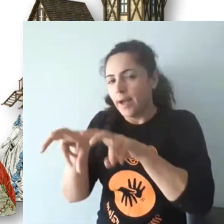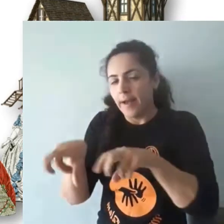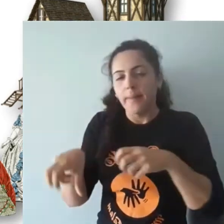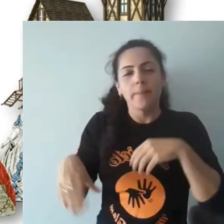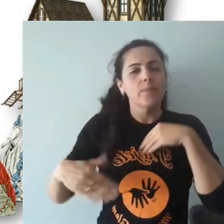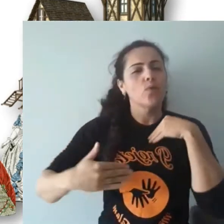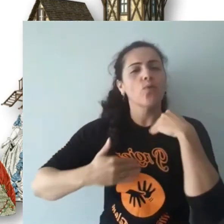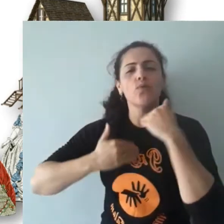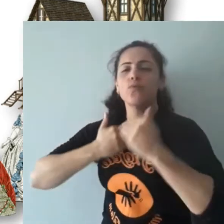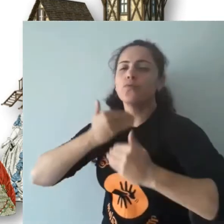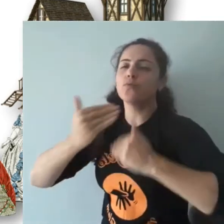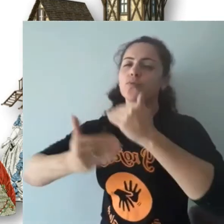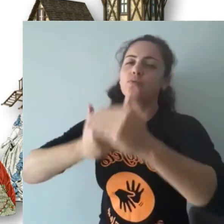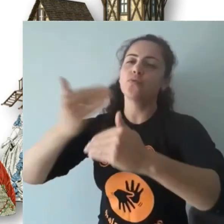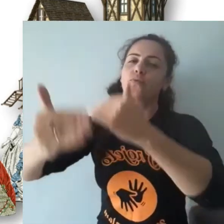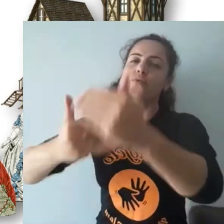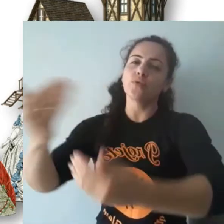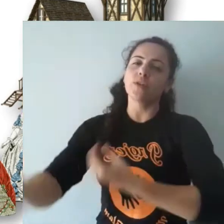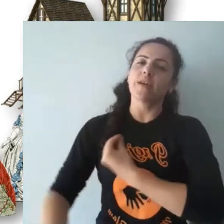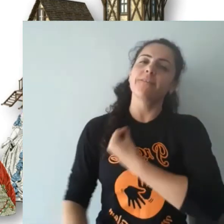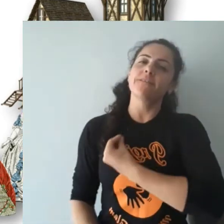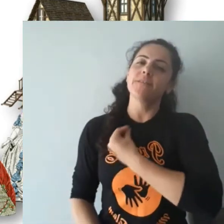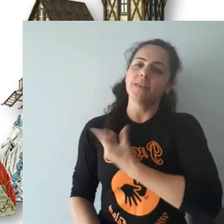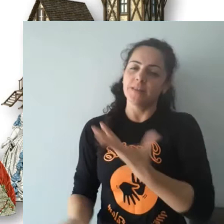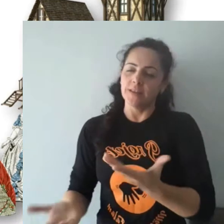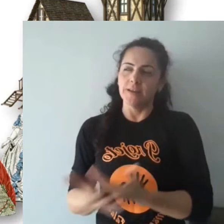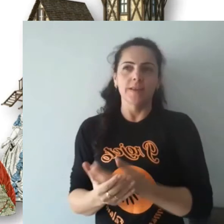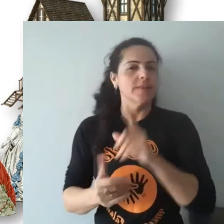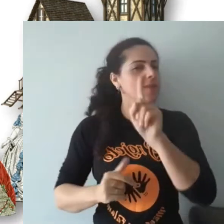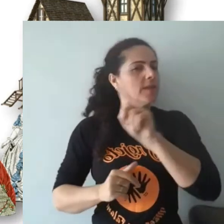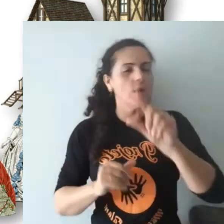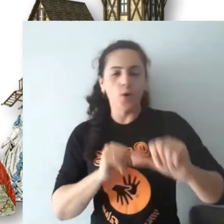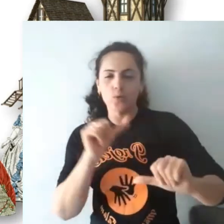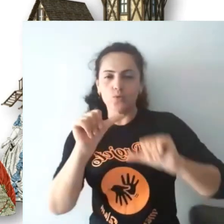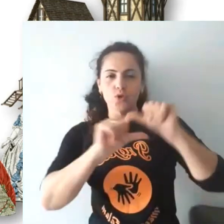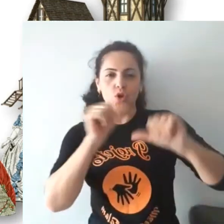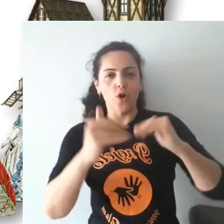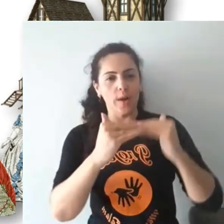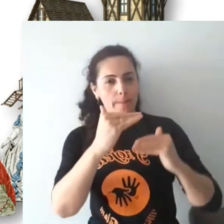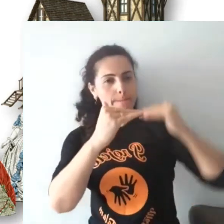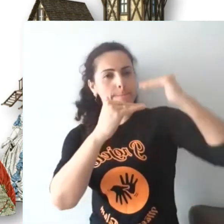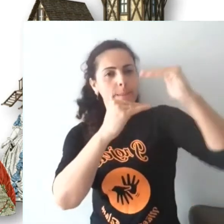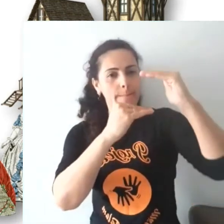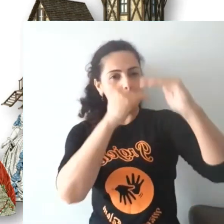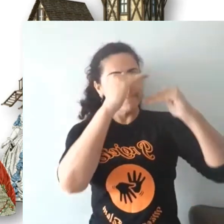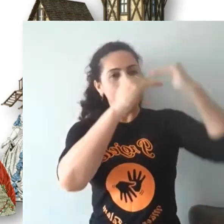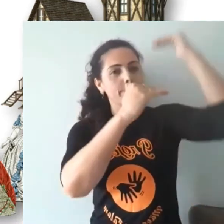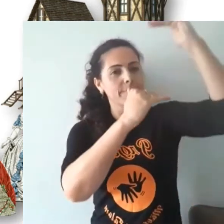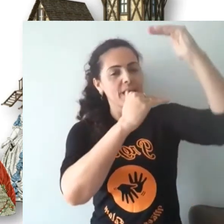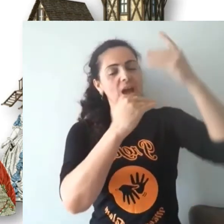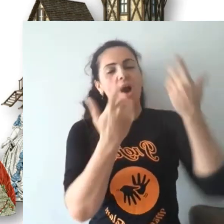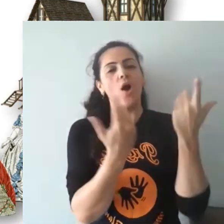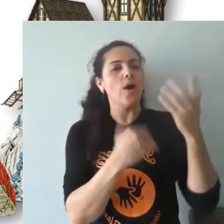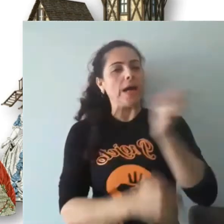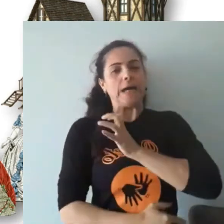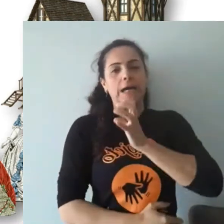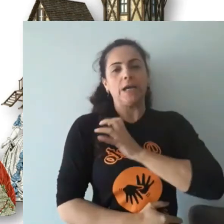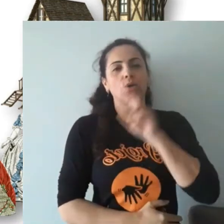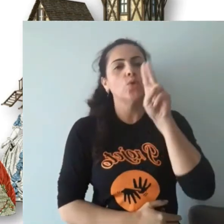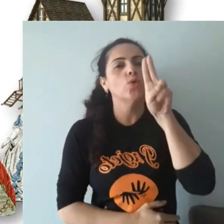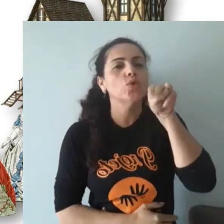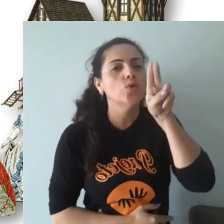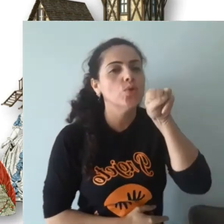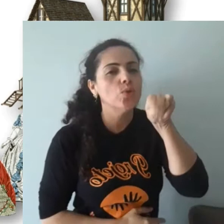isso tudo é historinha que as moças, né, contavam para acreditar aí nessa ilusão, porque isso era ilusão, não